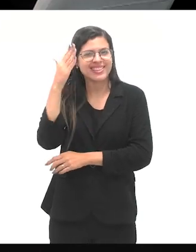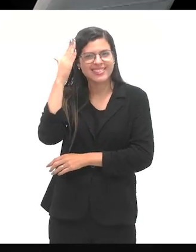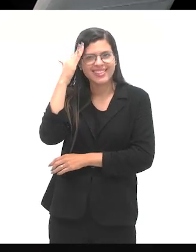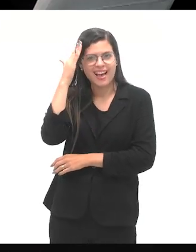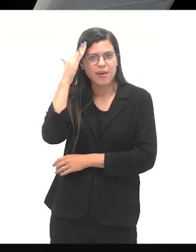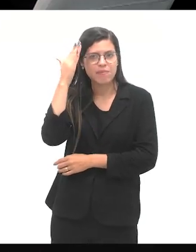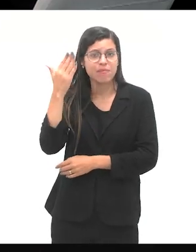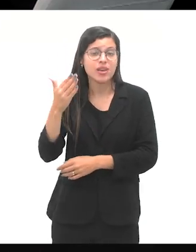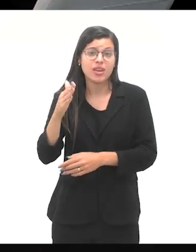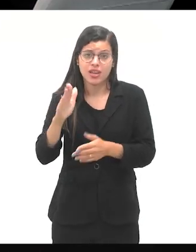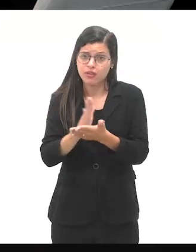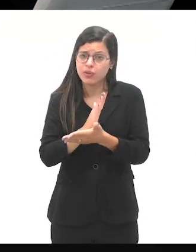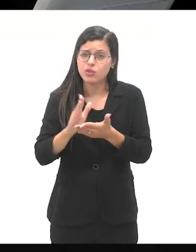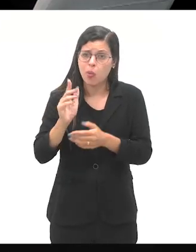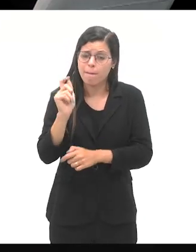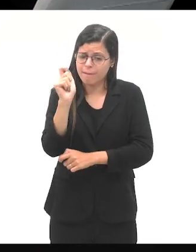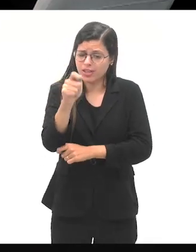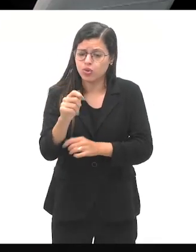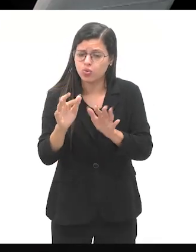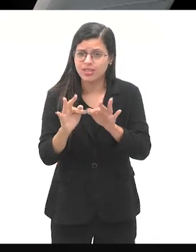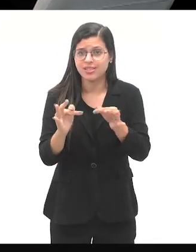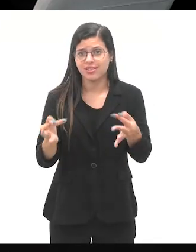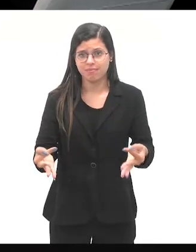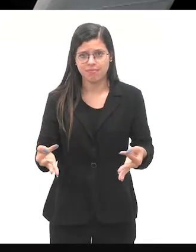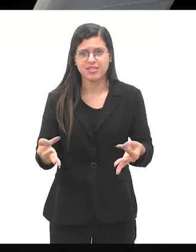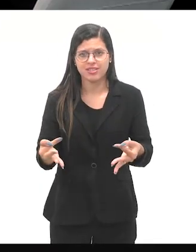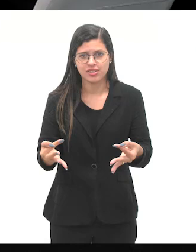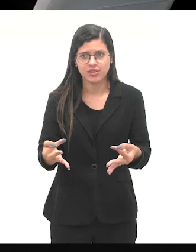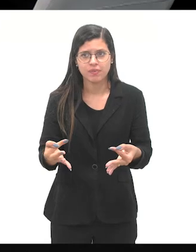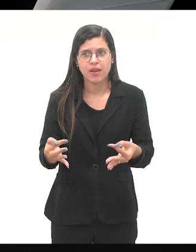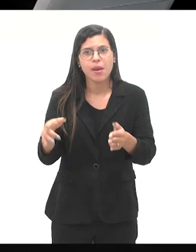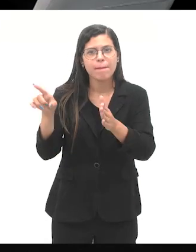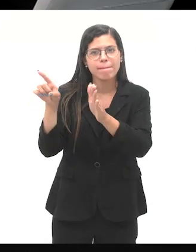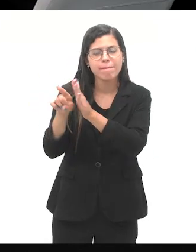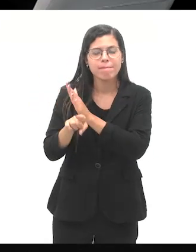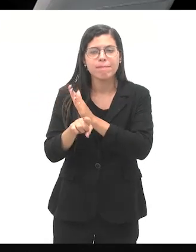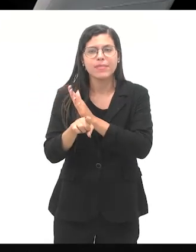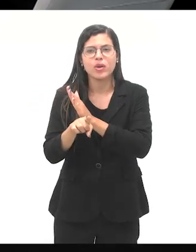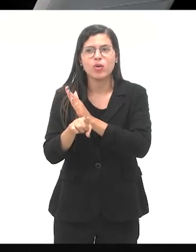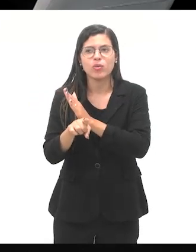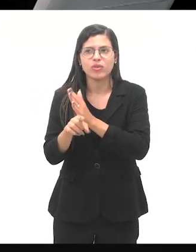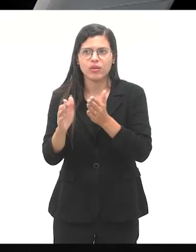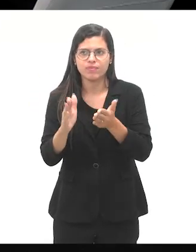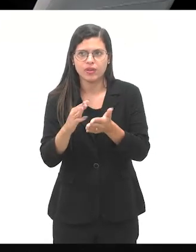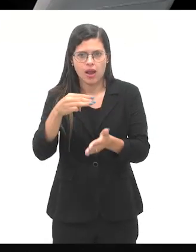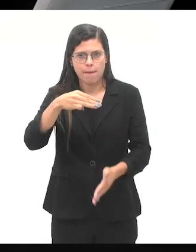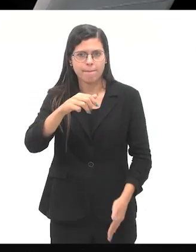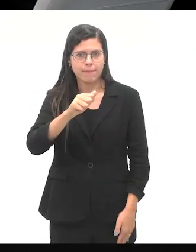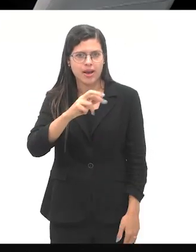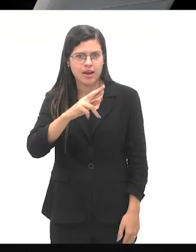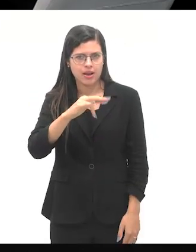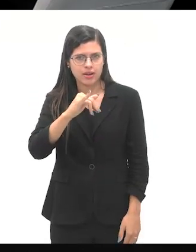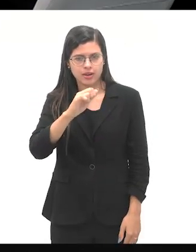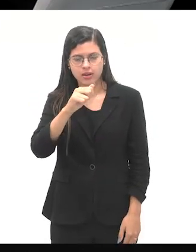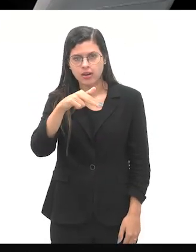e principalmente esse pescador mais simples. E quando você pergunta aí, a Mariana, com a questão